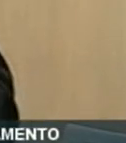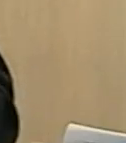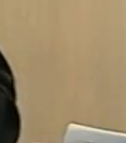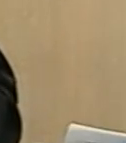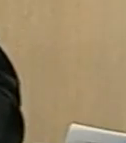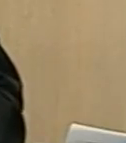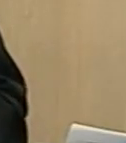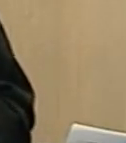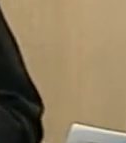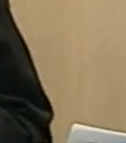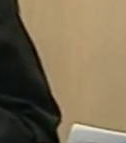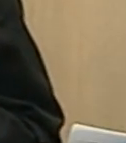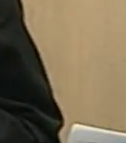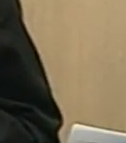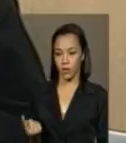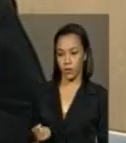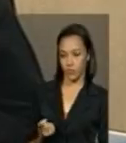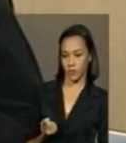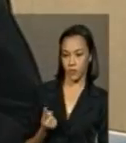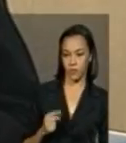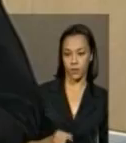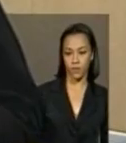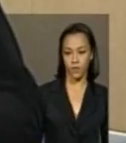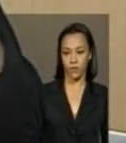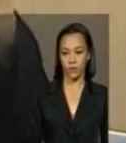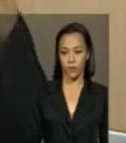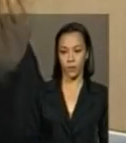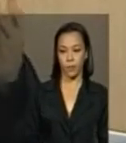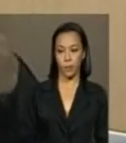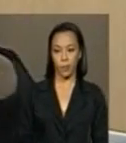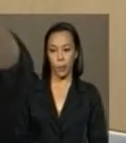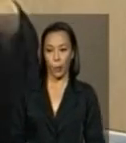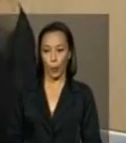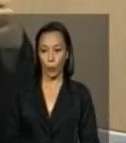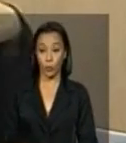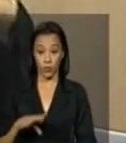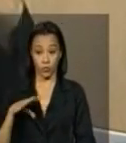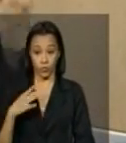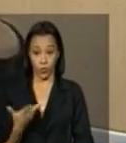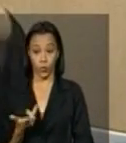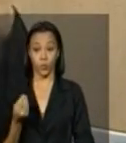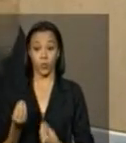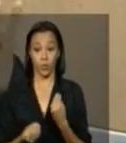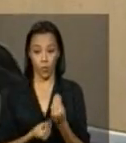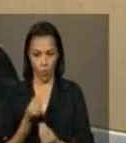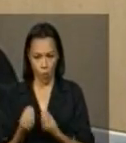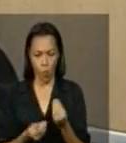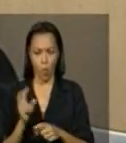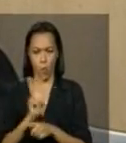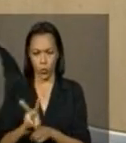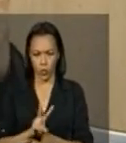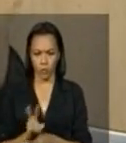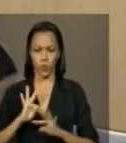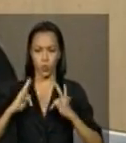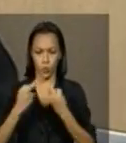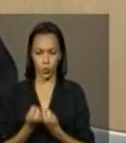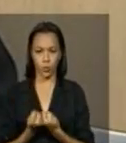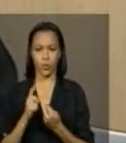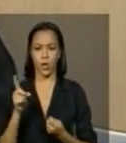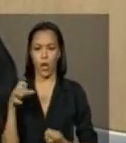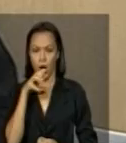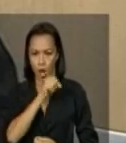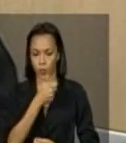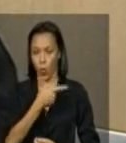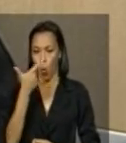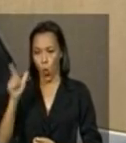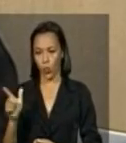pouco mais à frente a respeito do seminário do Pró essa semana e o Desafios que a gente tem sobre restauração recuperação monitoramento tudo isso passar rapidamente